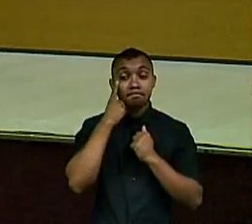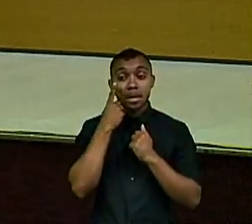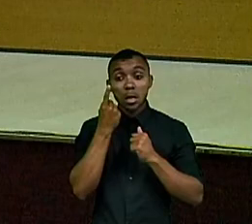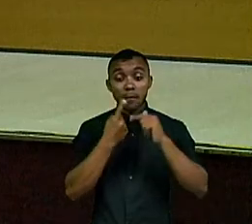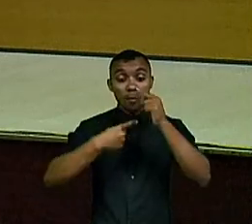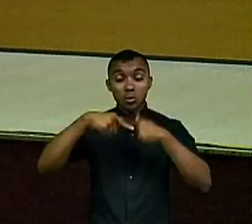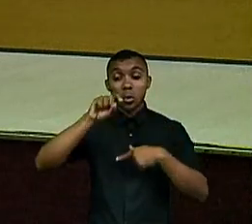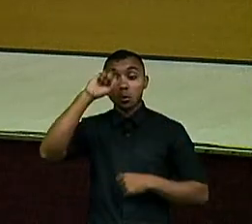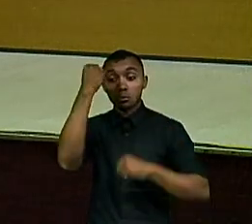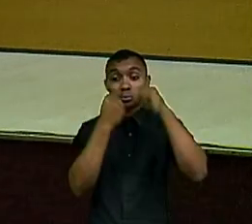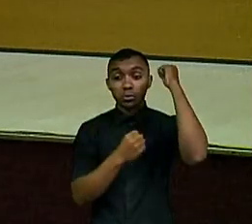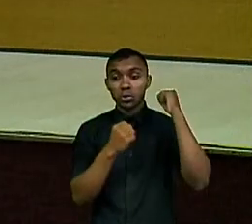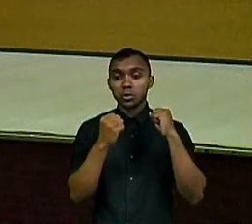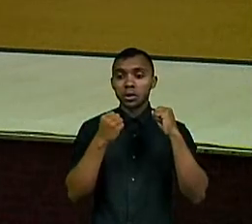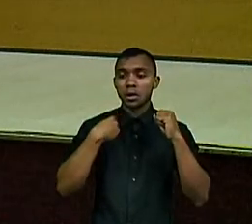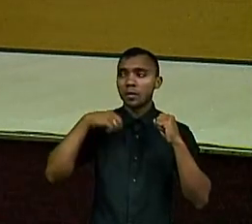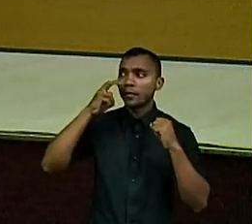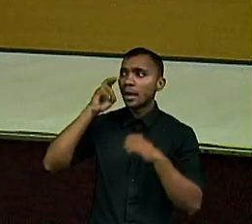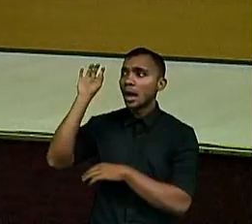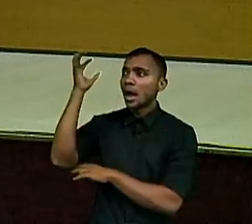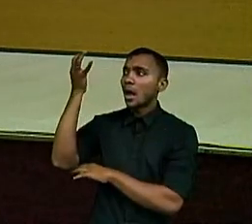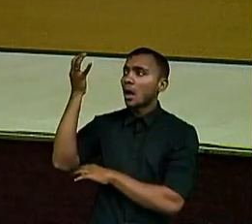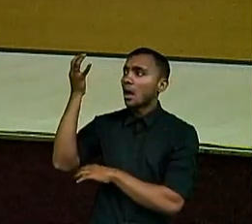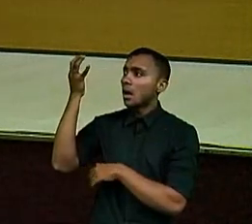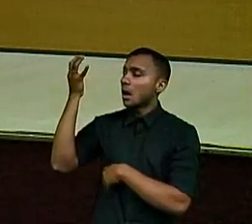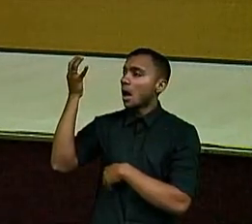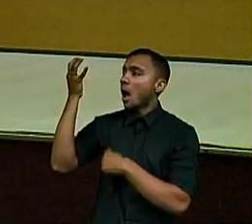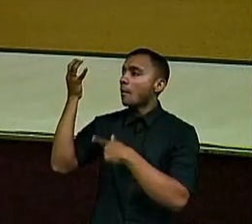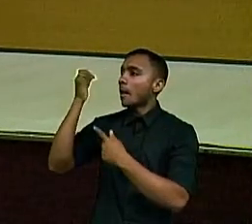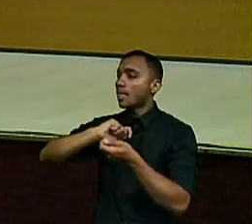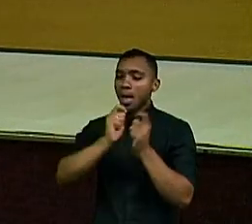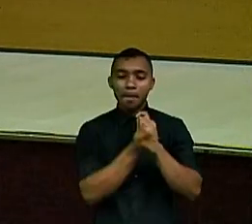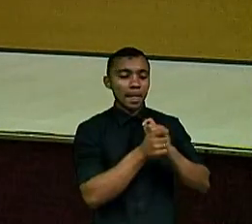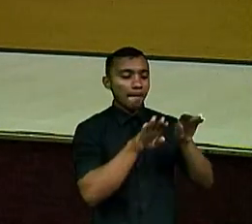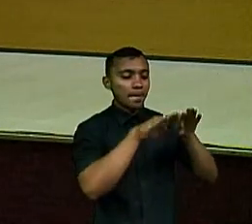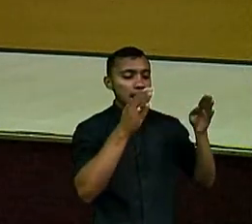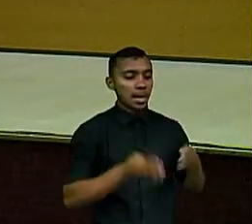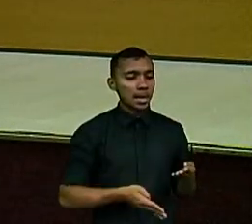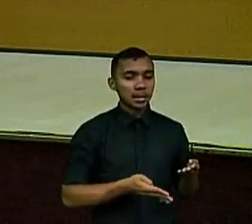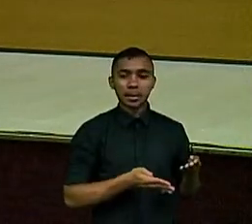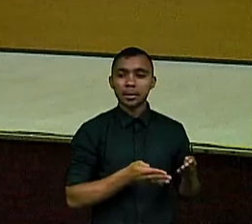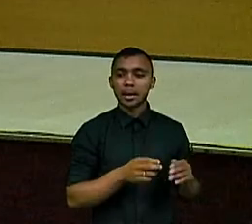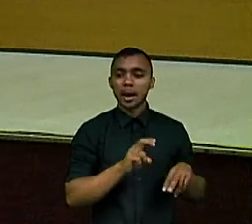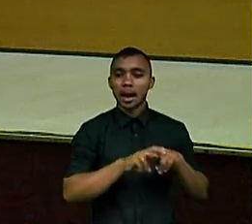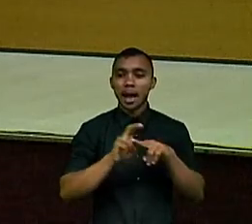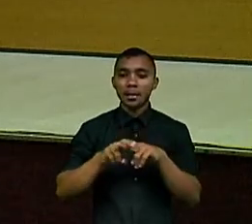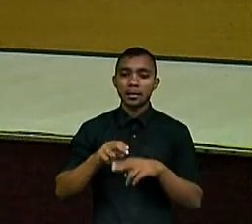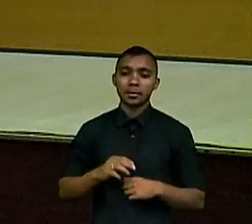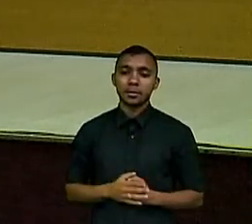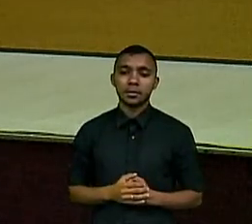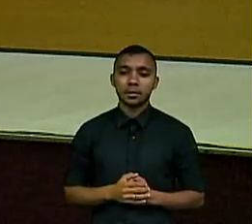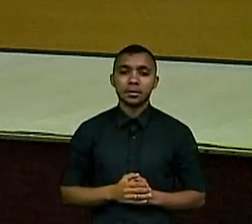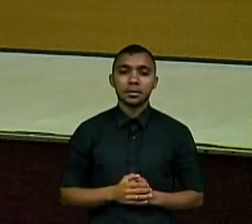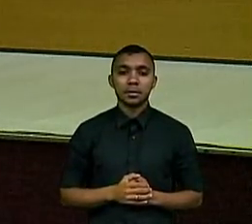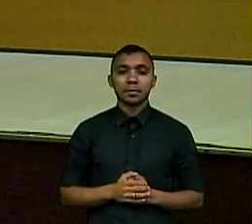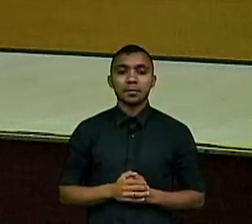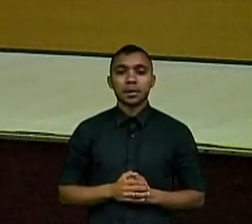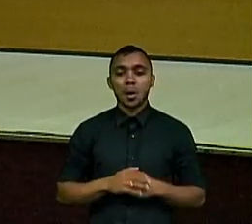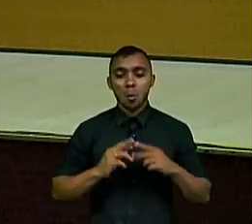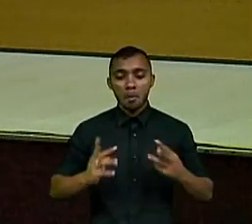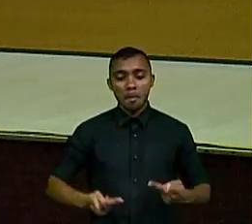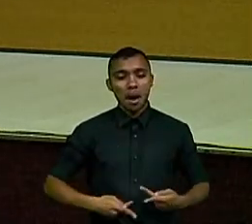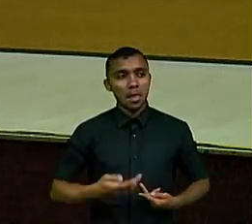ser humano olha para uma árvore vem um conjunto de mesa com quatro cadeiras a relação do homem natureza muda